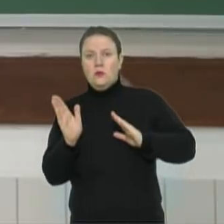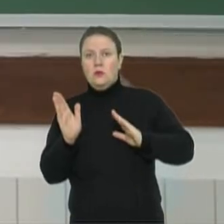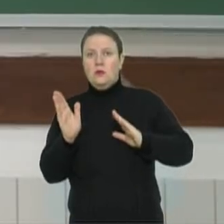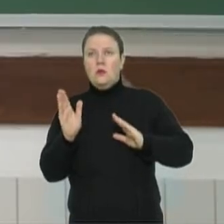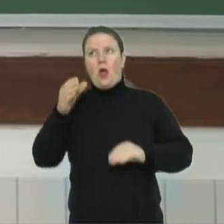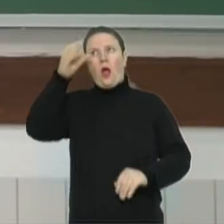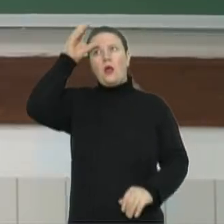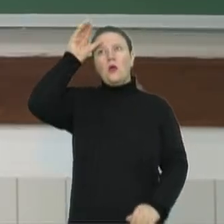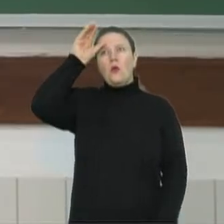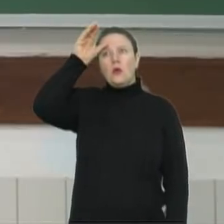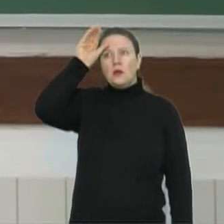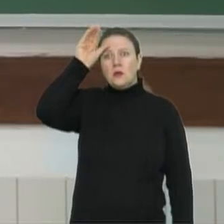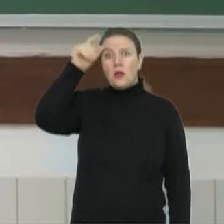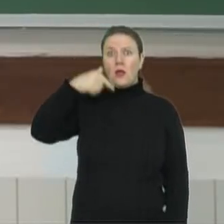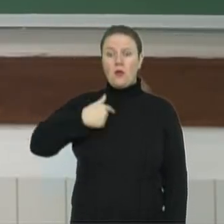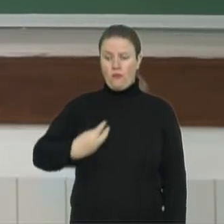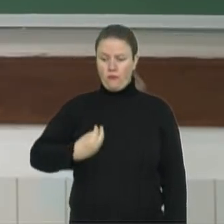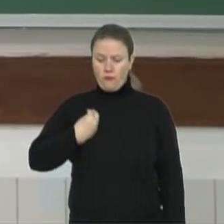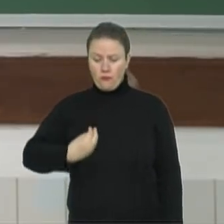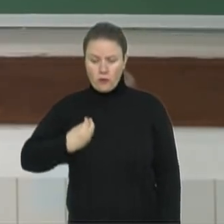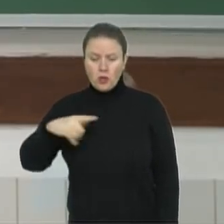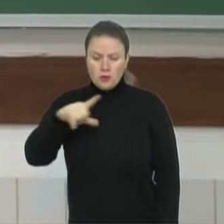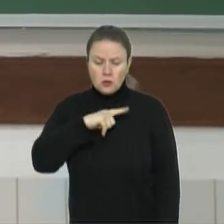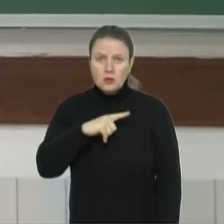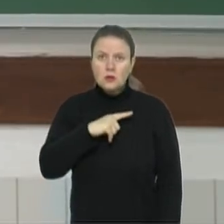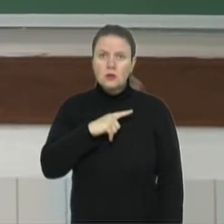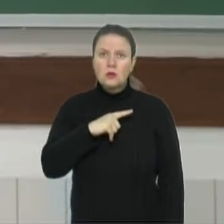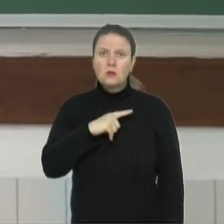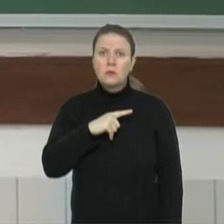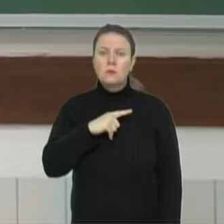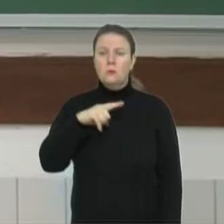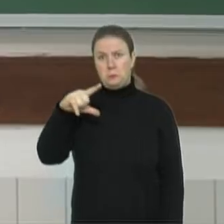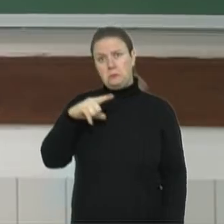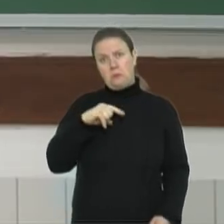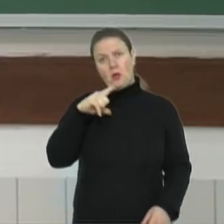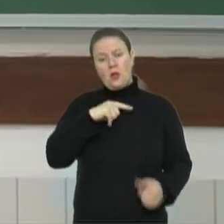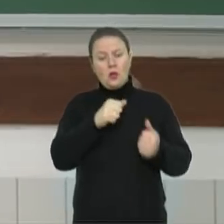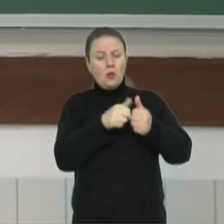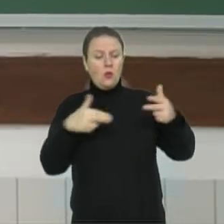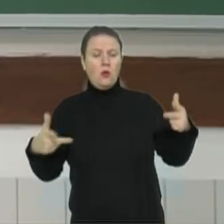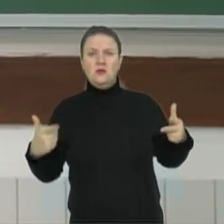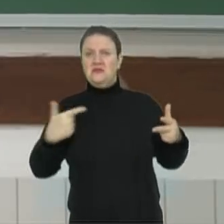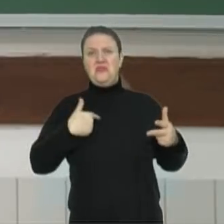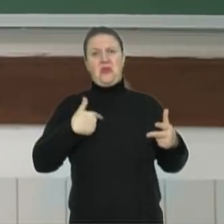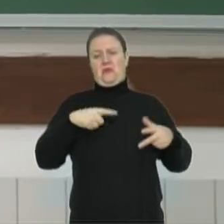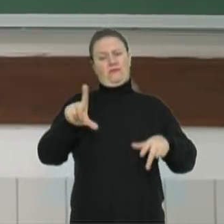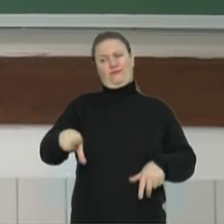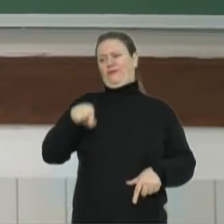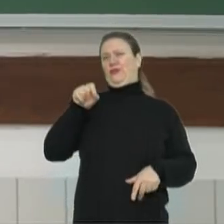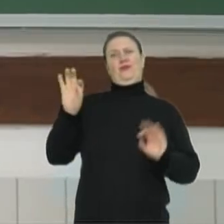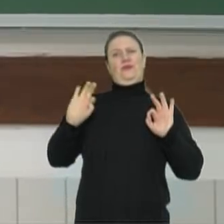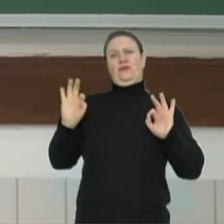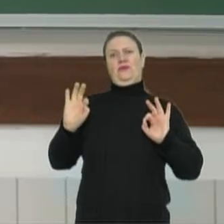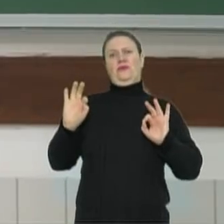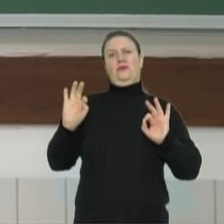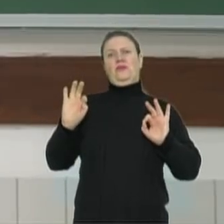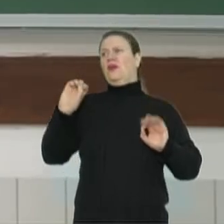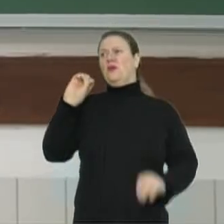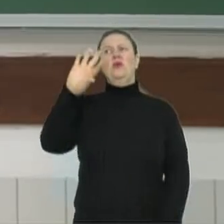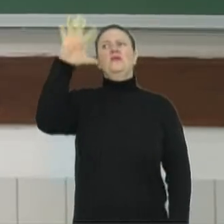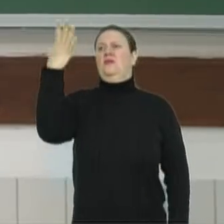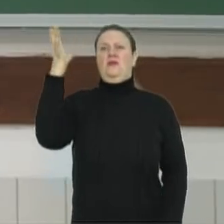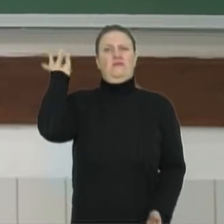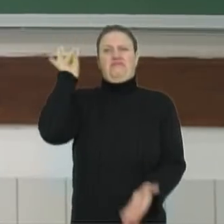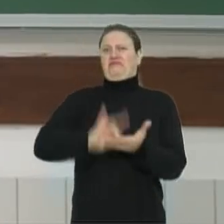tomou consciência de você estar aqui, existindo. E que tem coisas que você não escolheu, e que é apenas um fato que você